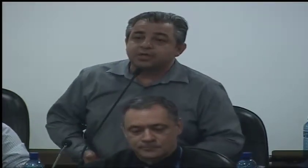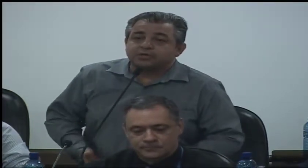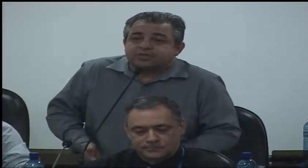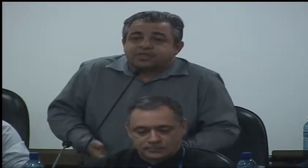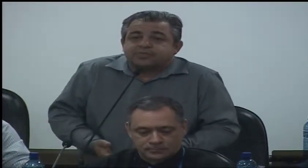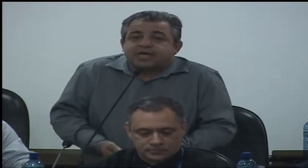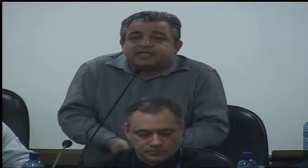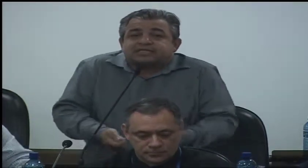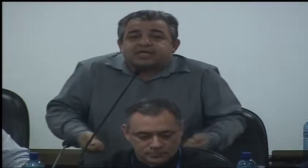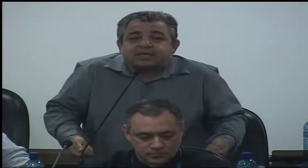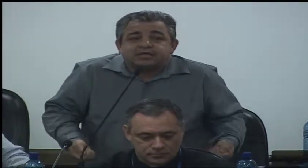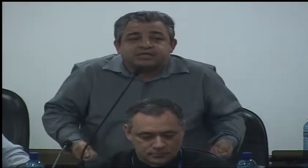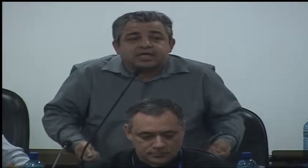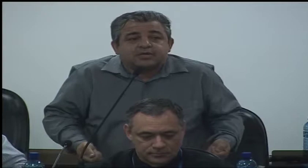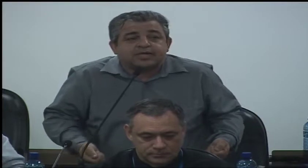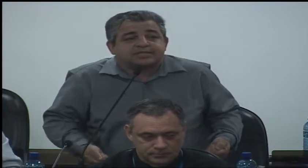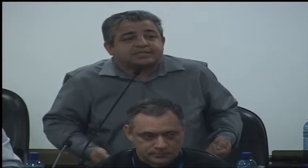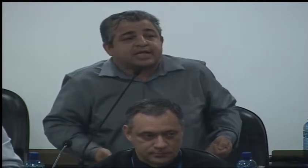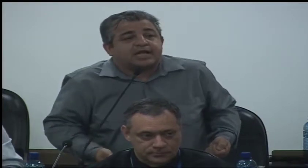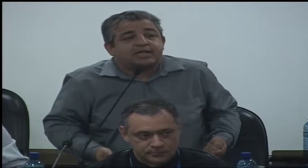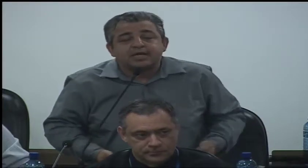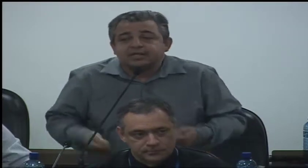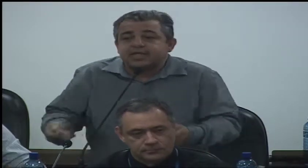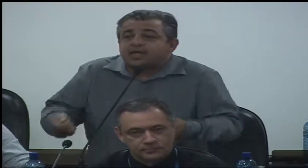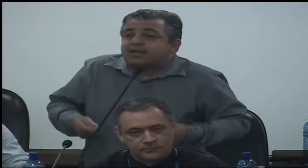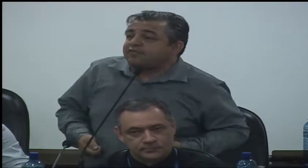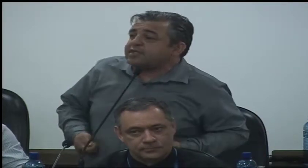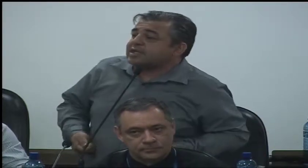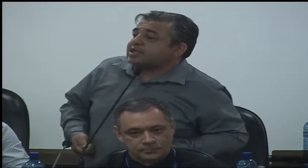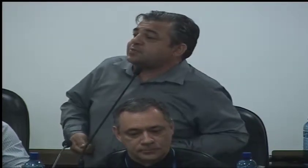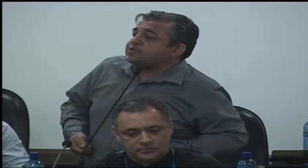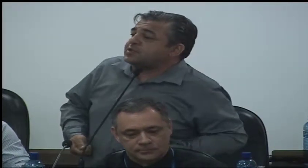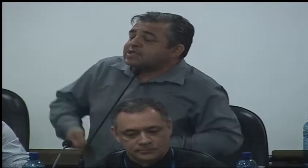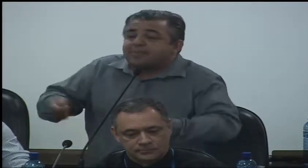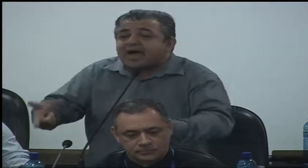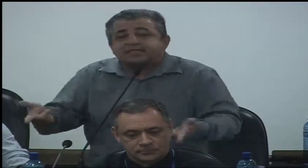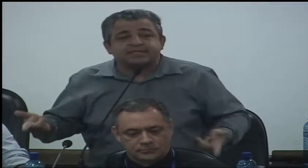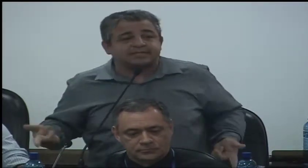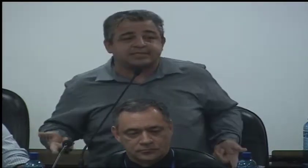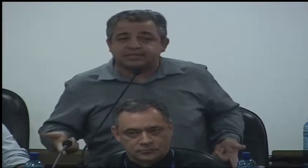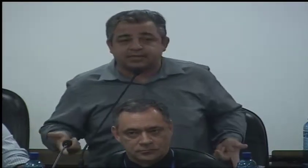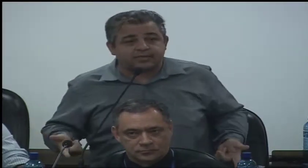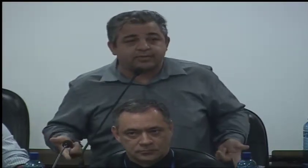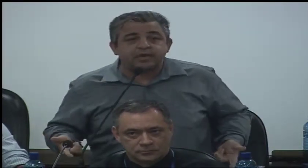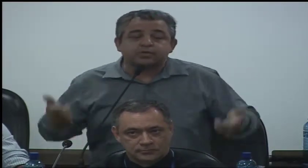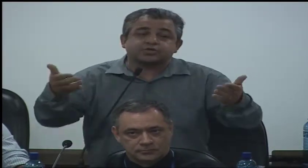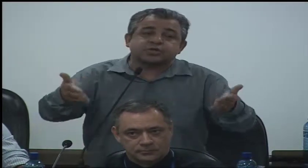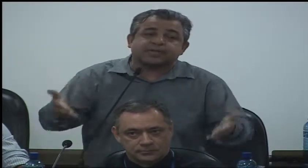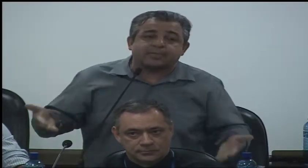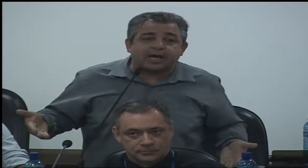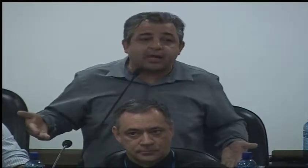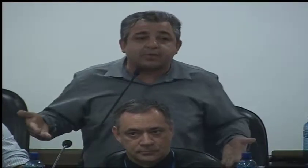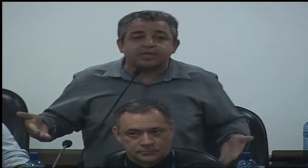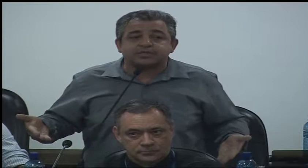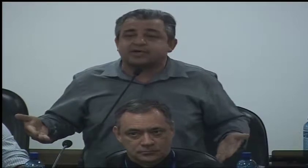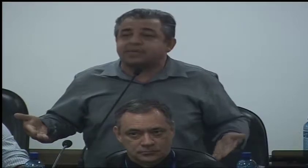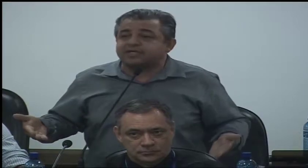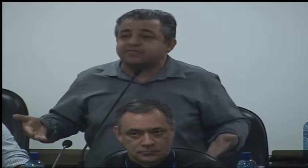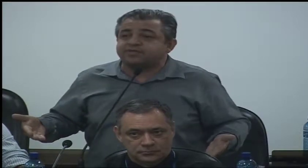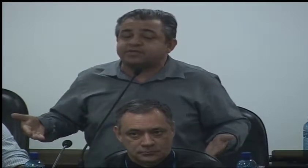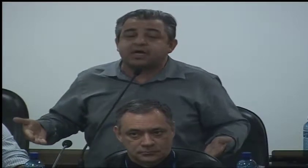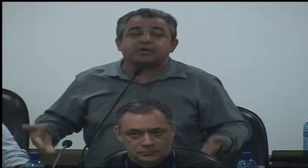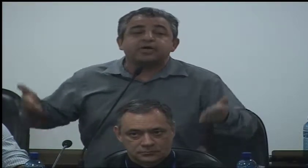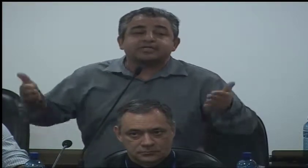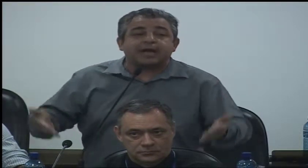isso, nós estamos restringindo a necessidade de ir e vir daquelas pessoas que mais necessitam. O senhor já trabalha com isso há